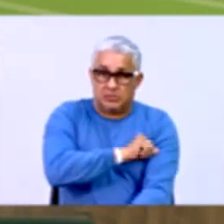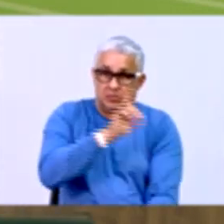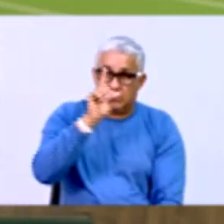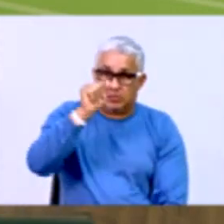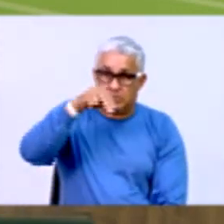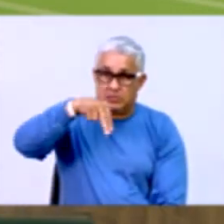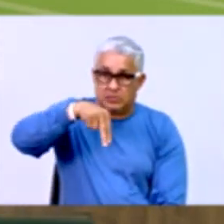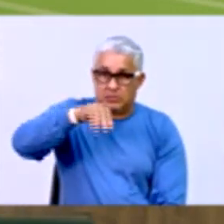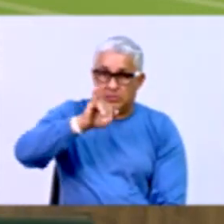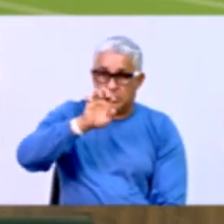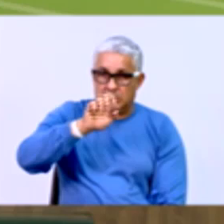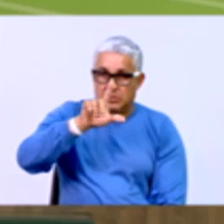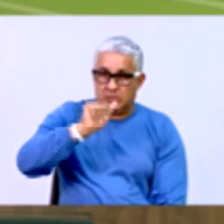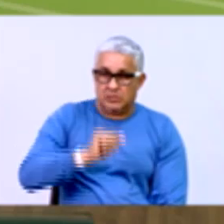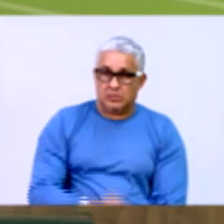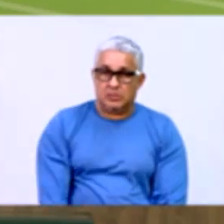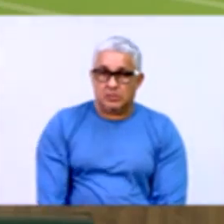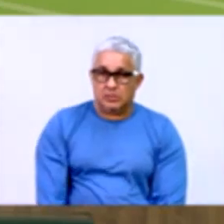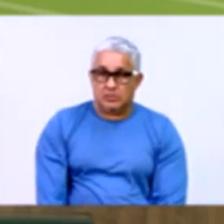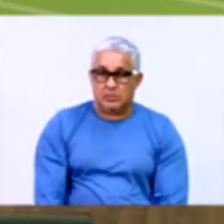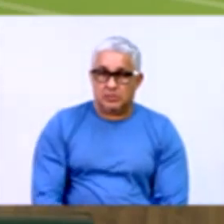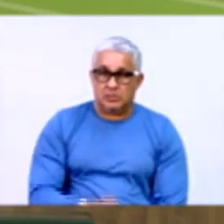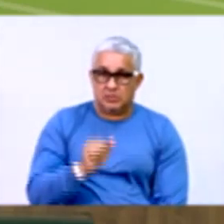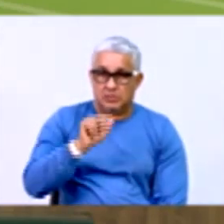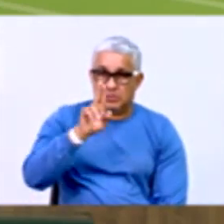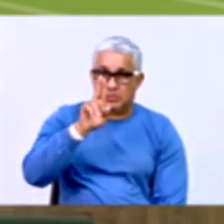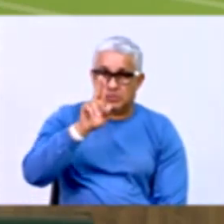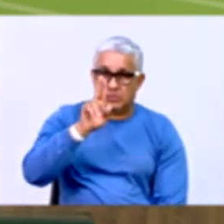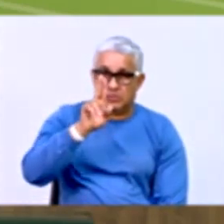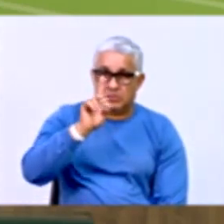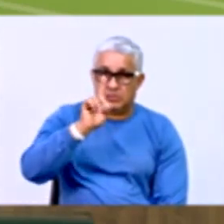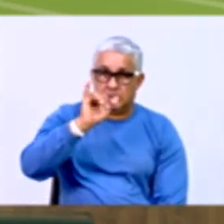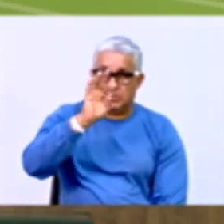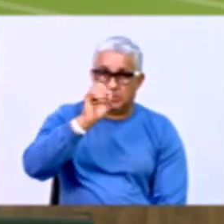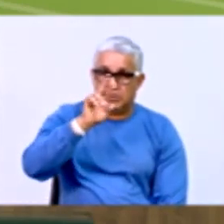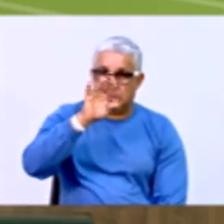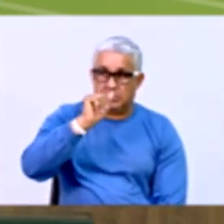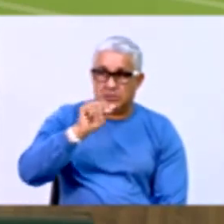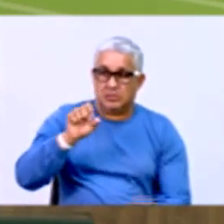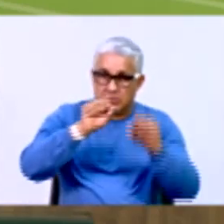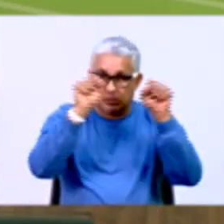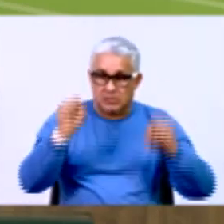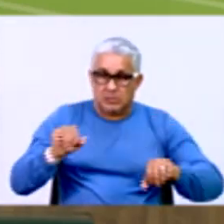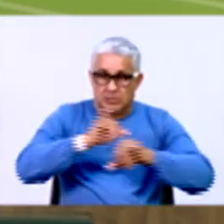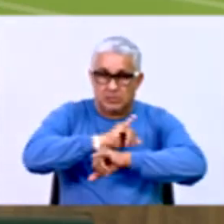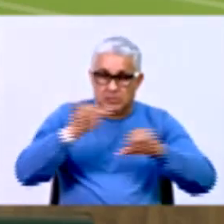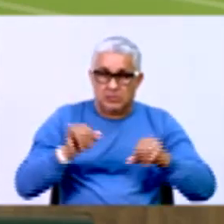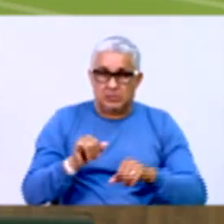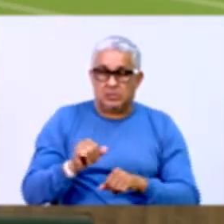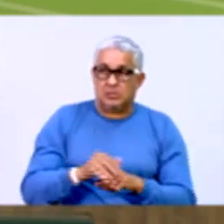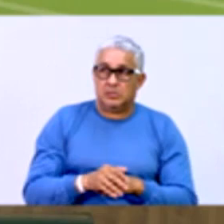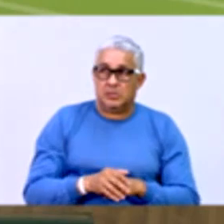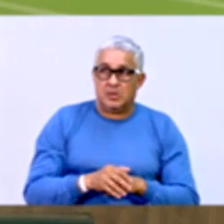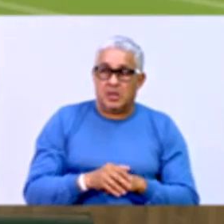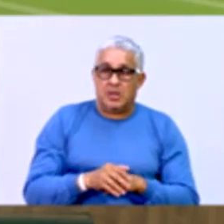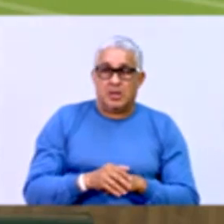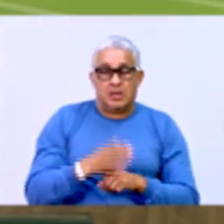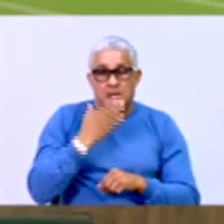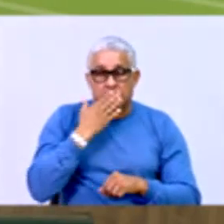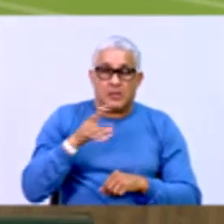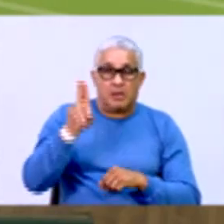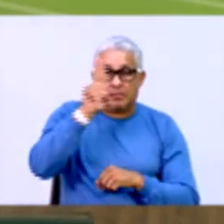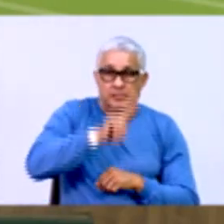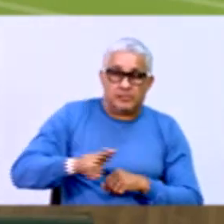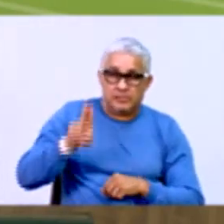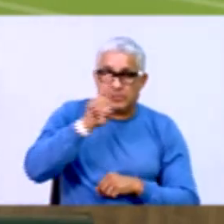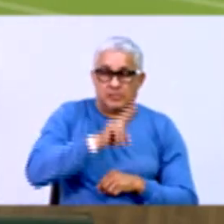Daniela fala que a auditoria em sistema de informação é a maneira utilizada para apontar o uso incorreto nas máquinas